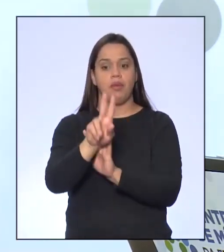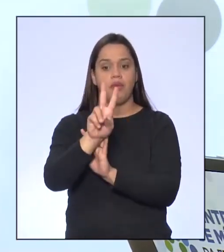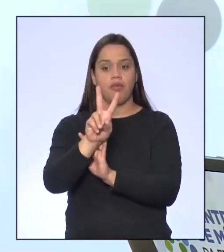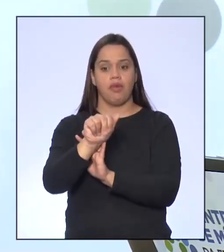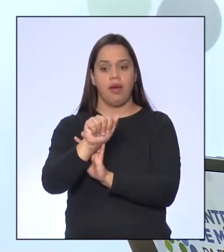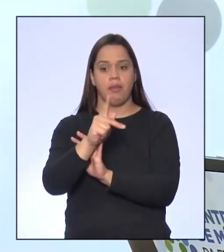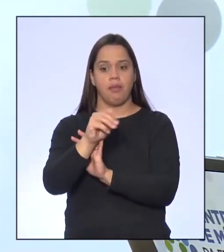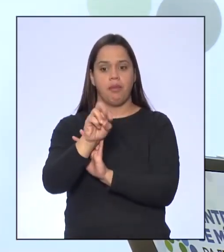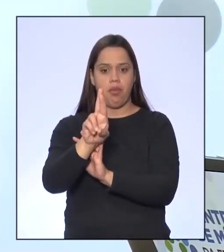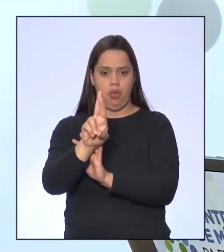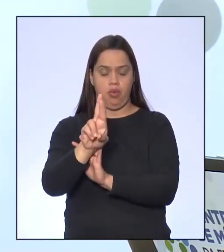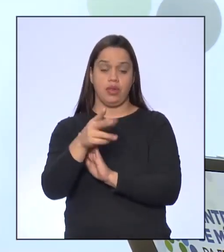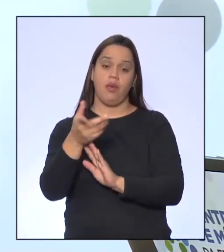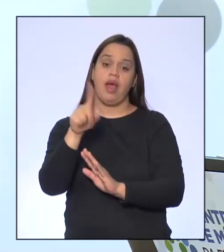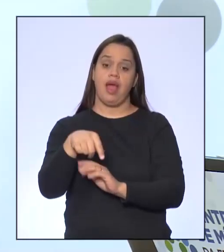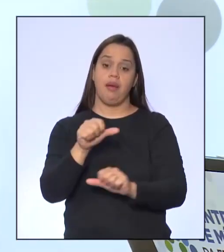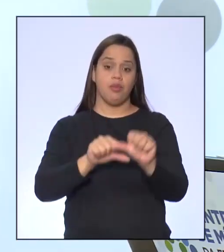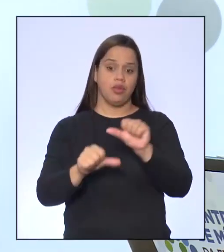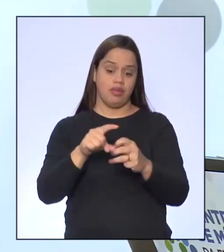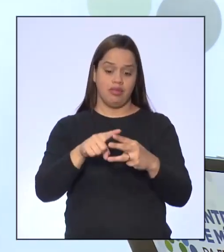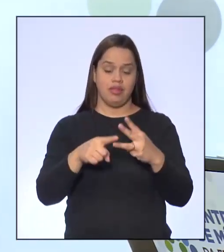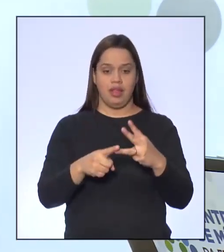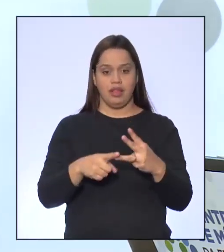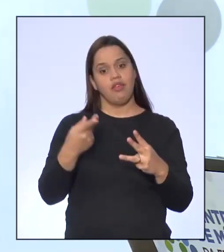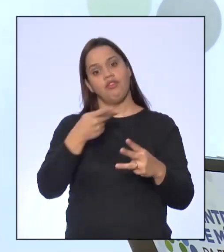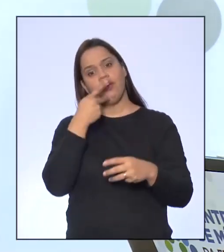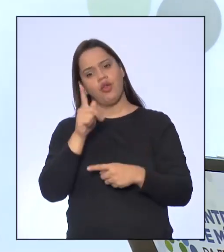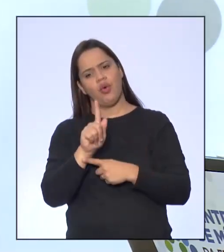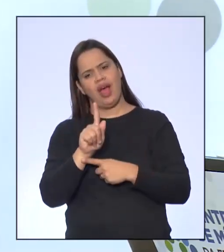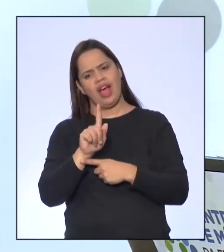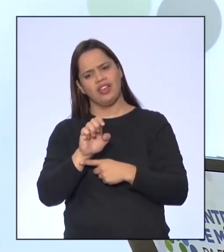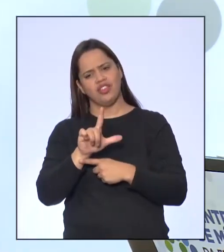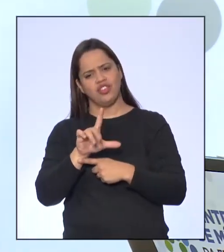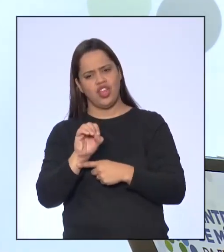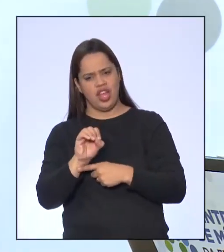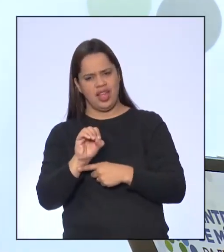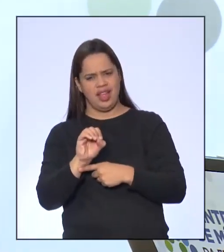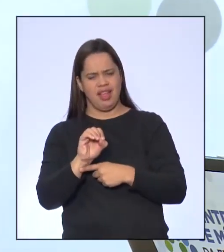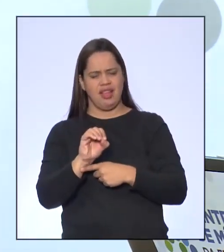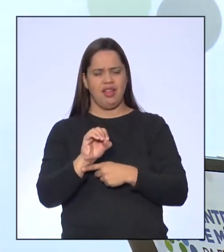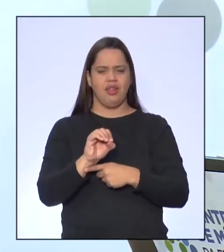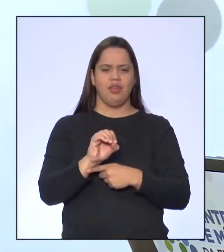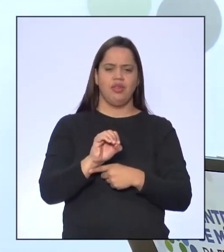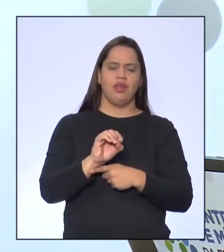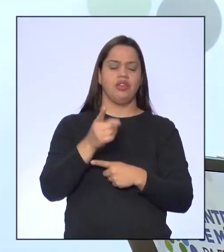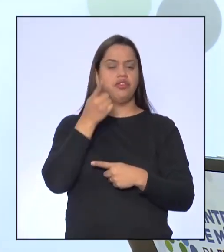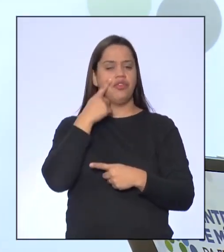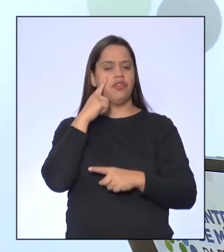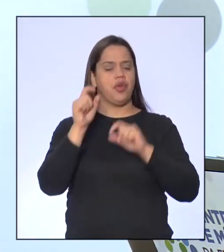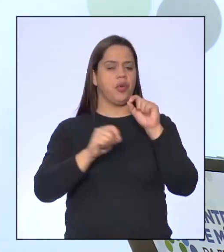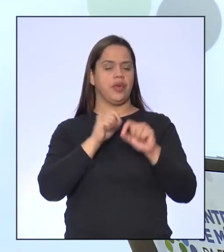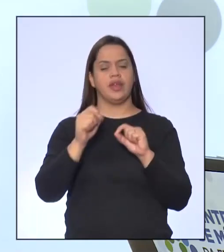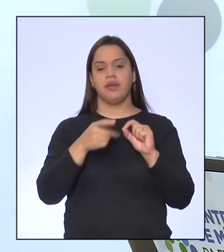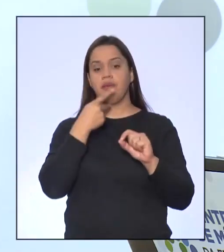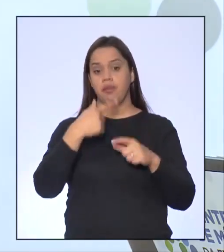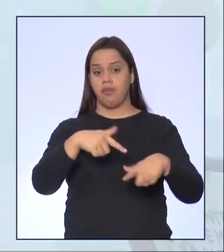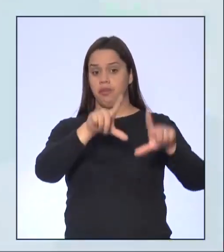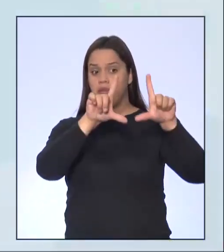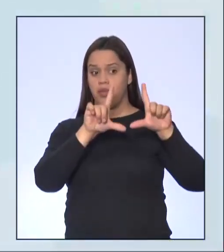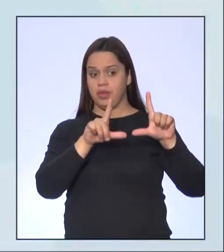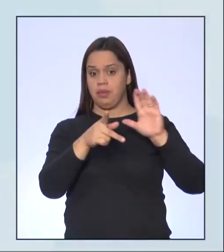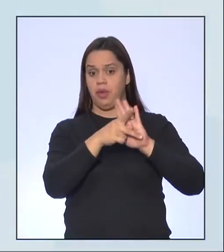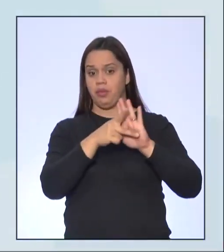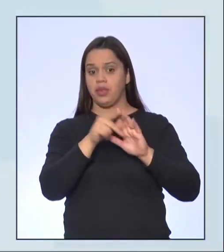né? Então, quem falou gelo, podia falar assim, olha, gelo, né? E ali a gente mostra na imagem o gelo